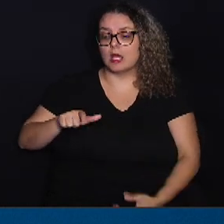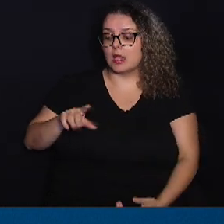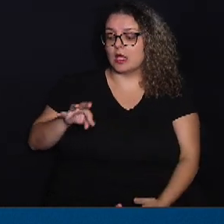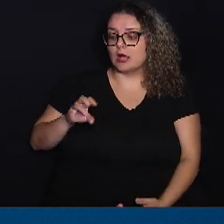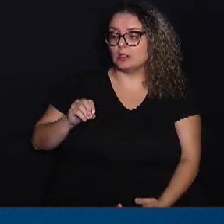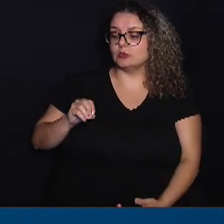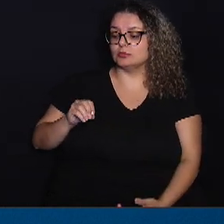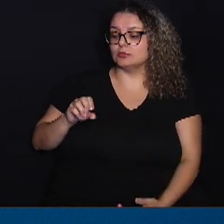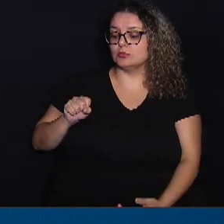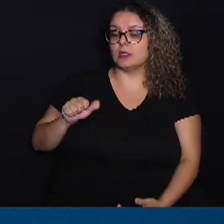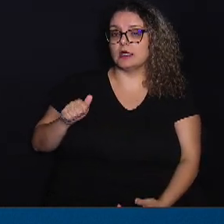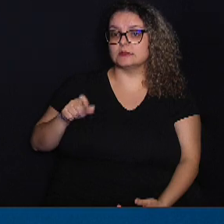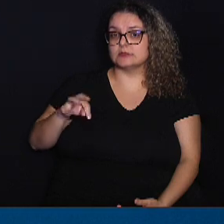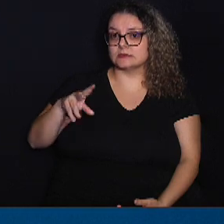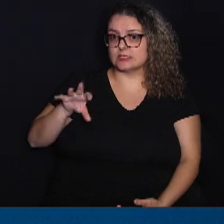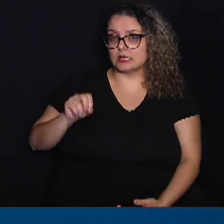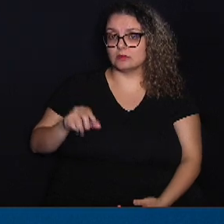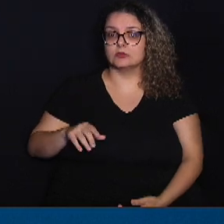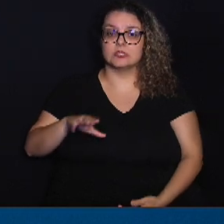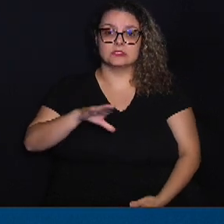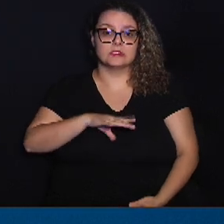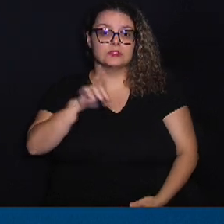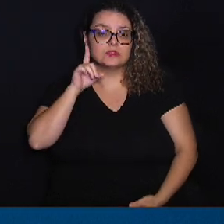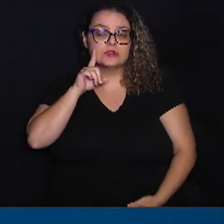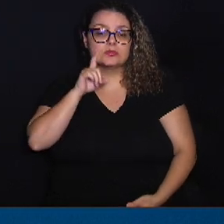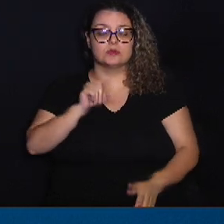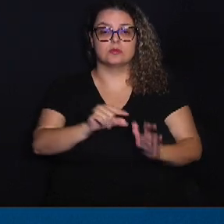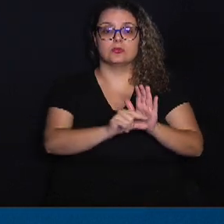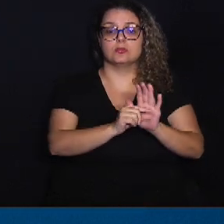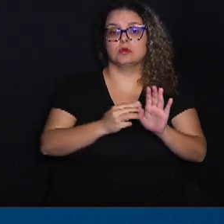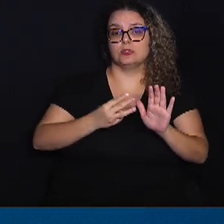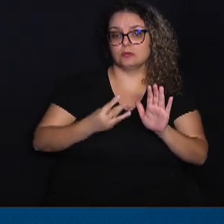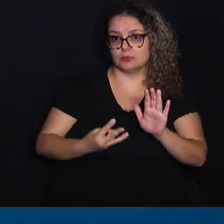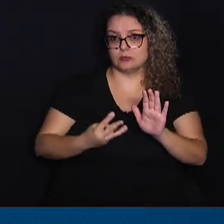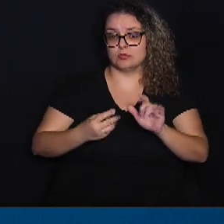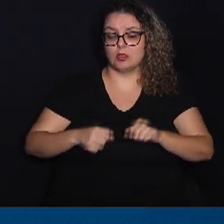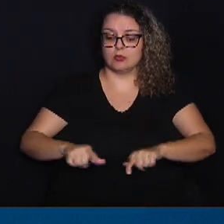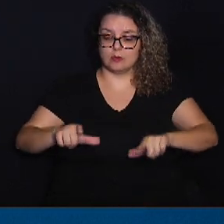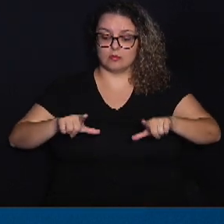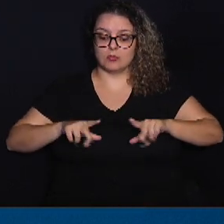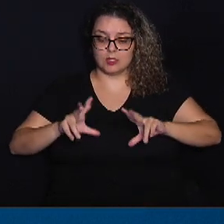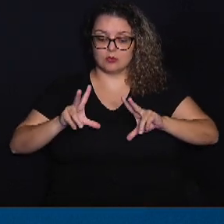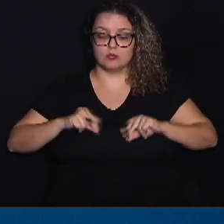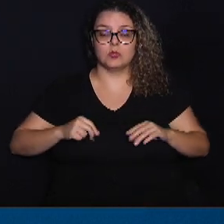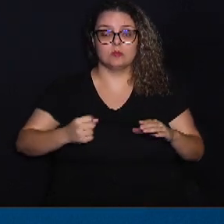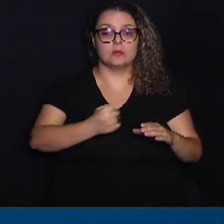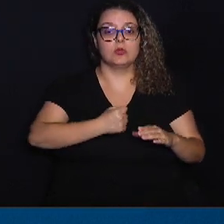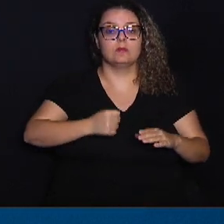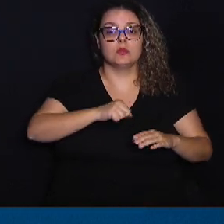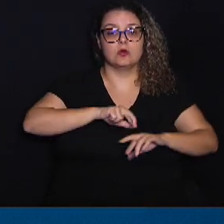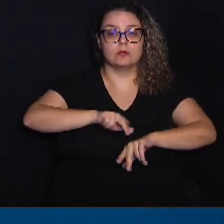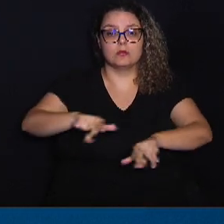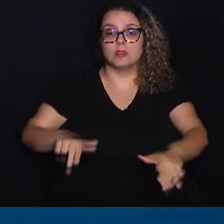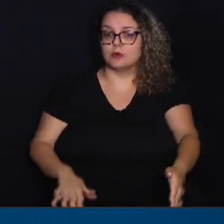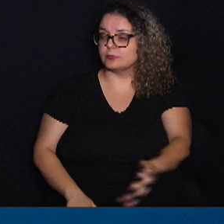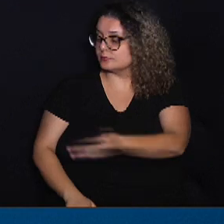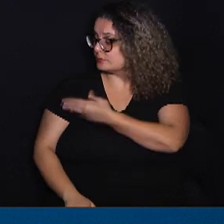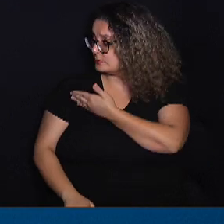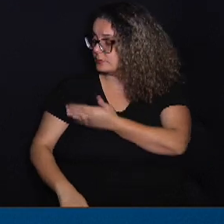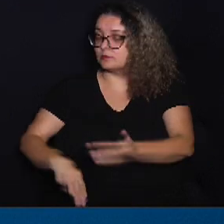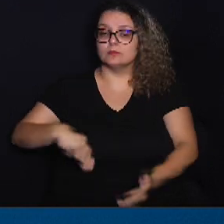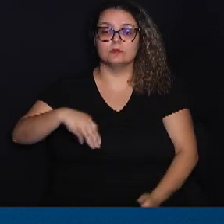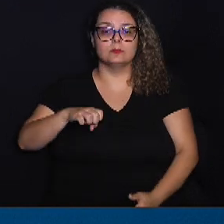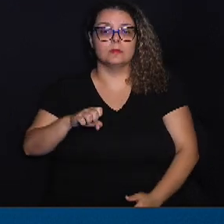cidade de Americana o item três é o projeto que concede diploma de mérito gastronômico a mãe Terra culinária